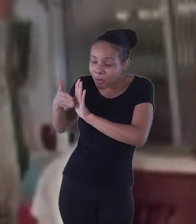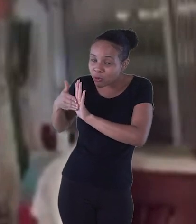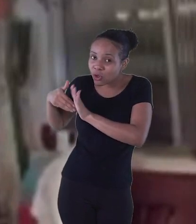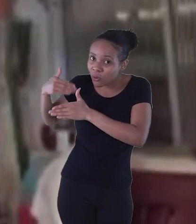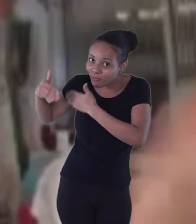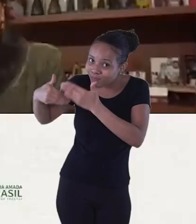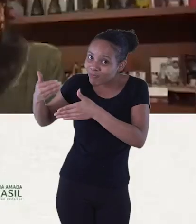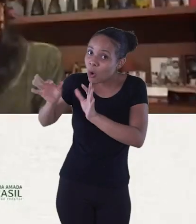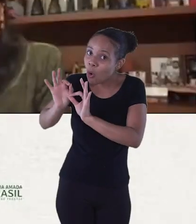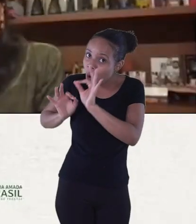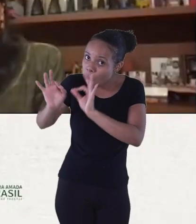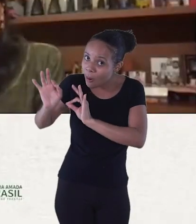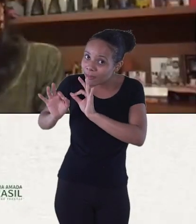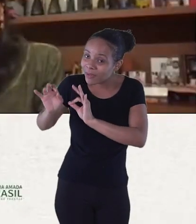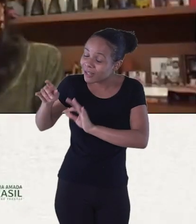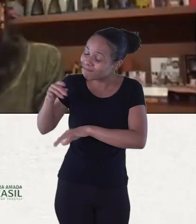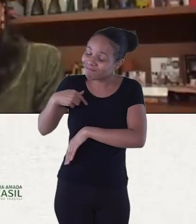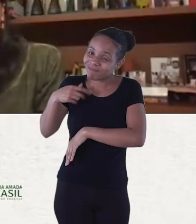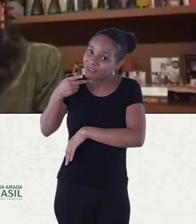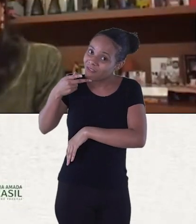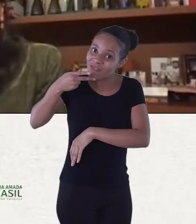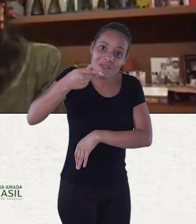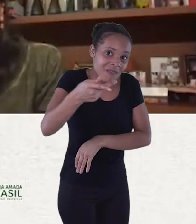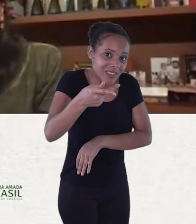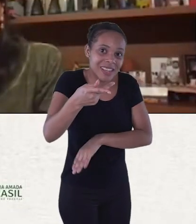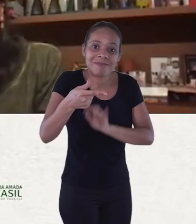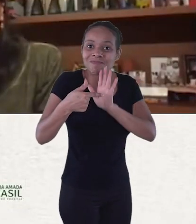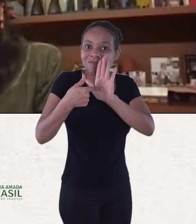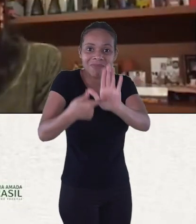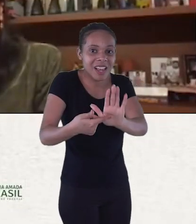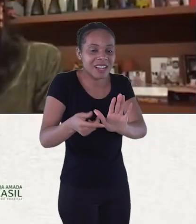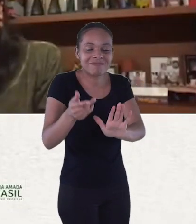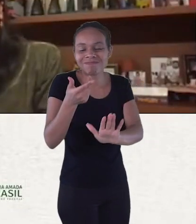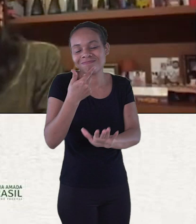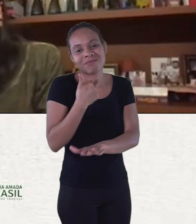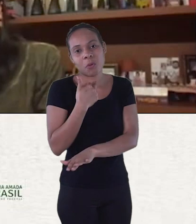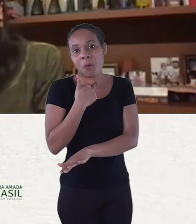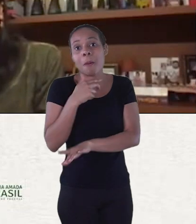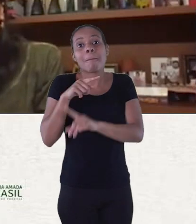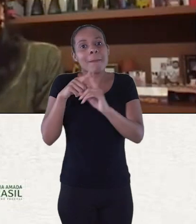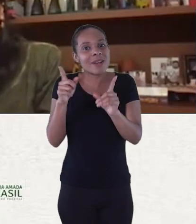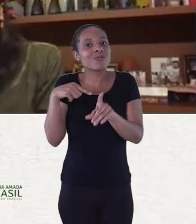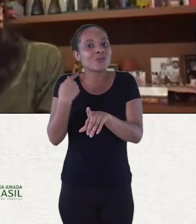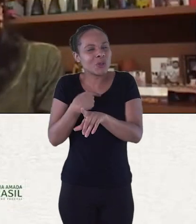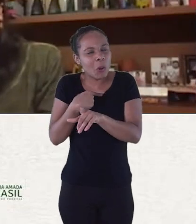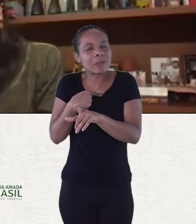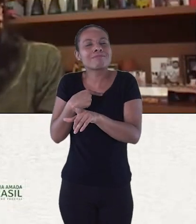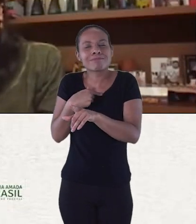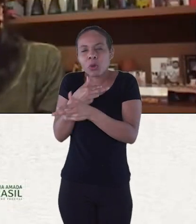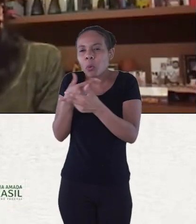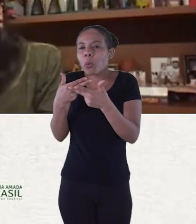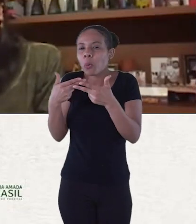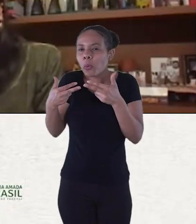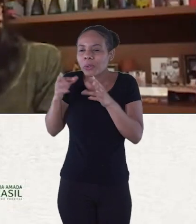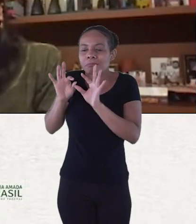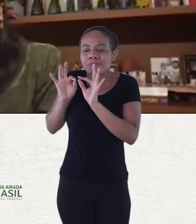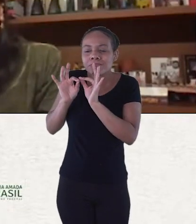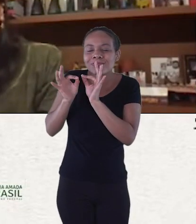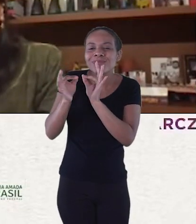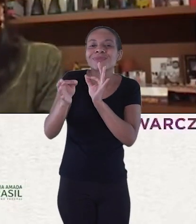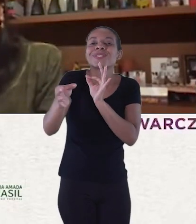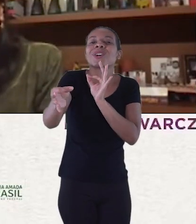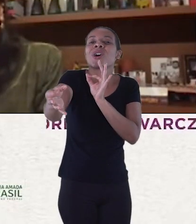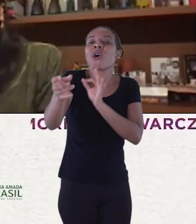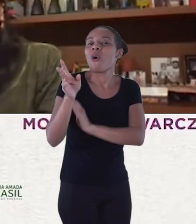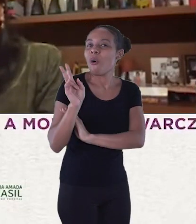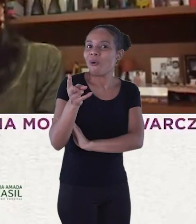falar. Mas a gente não se conteve e não vai se conter. Eu acho que essa é a questão. A gente não se conteve